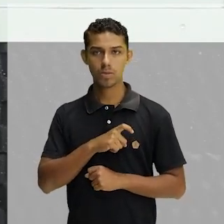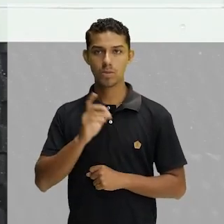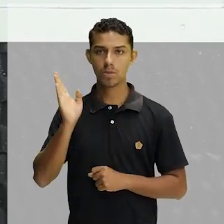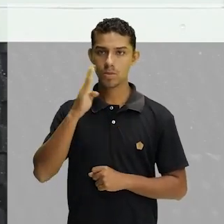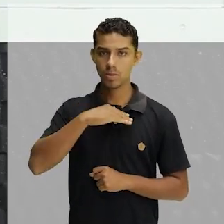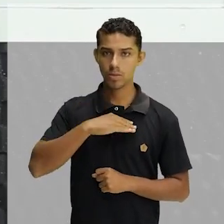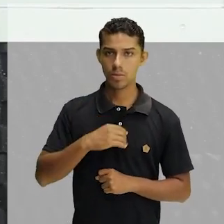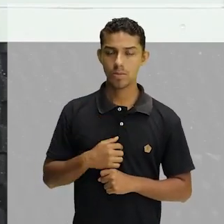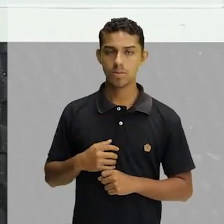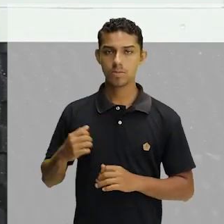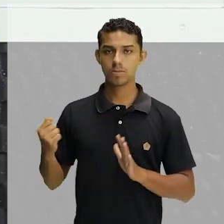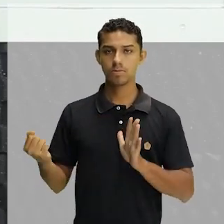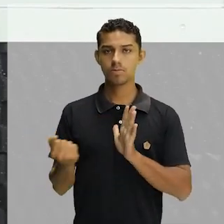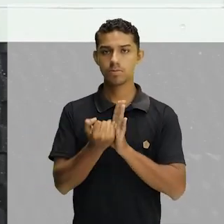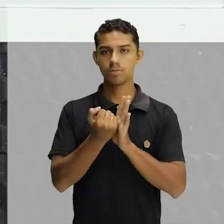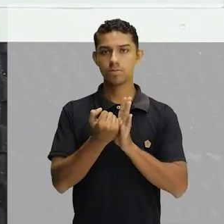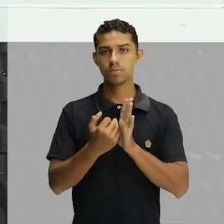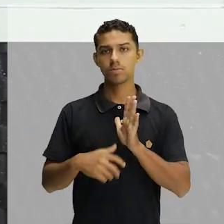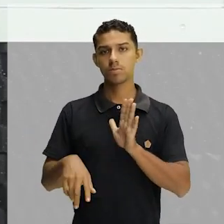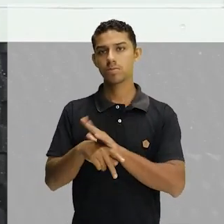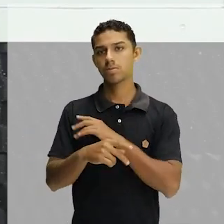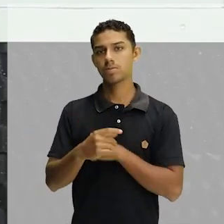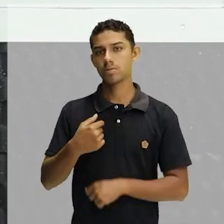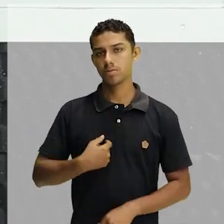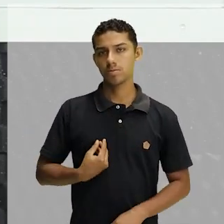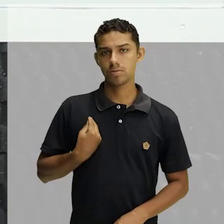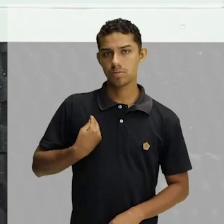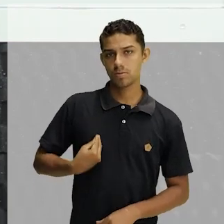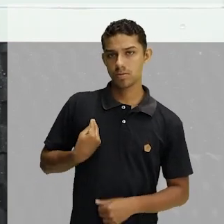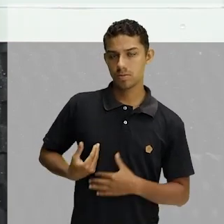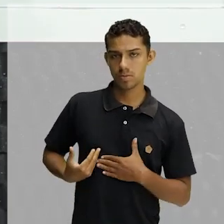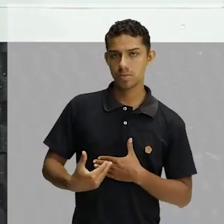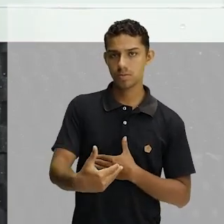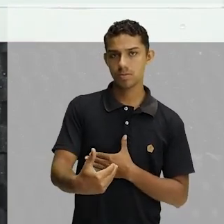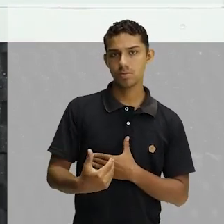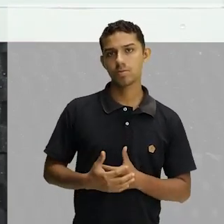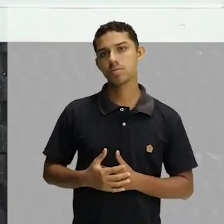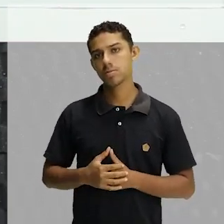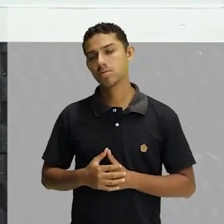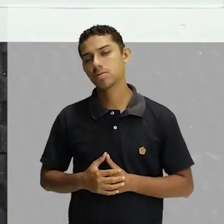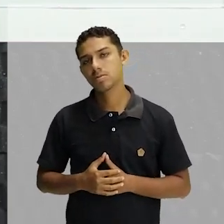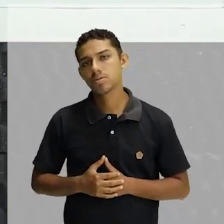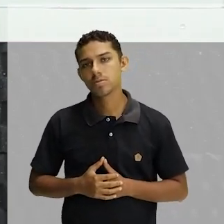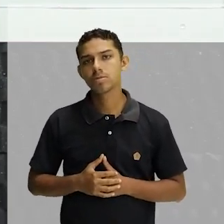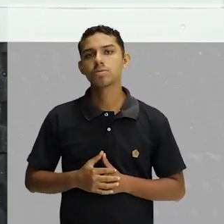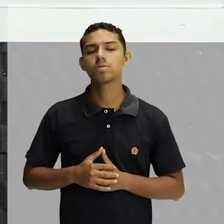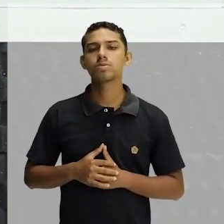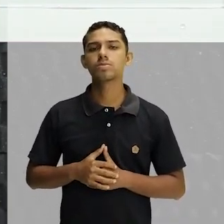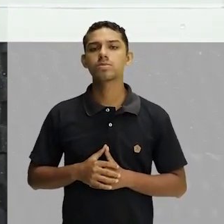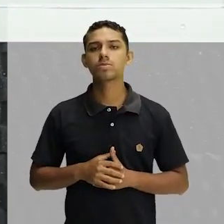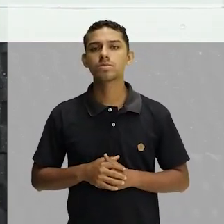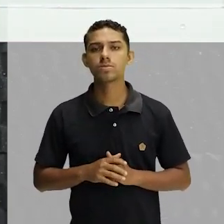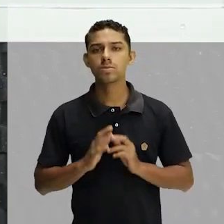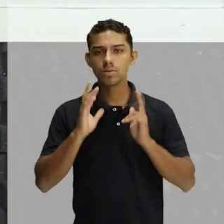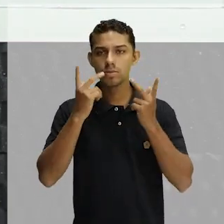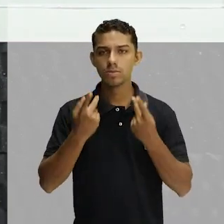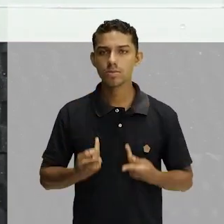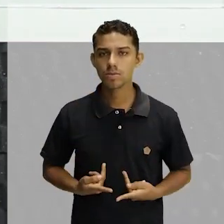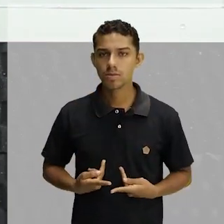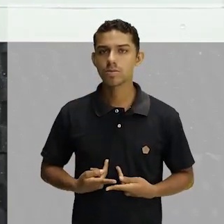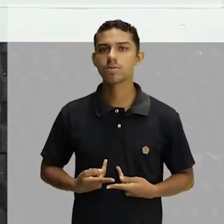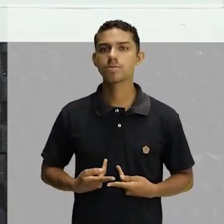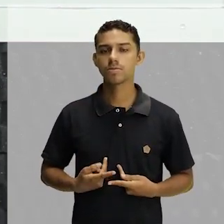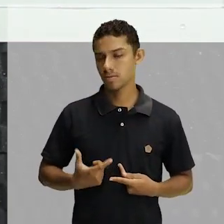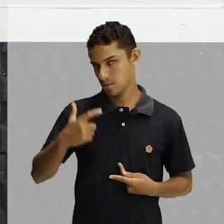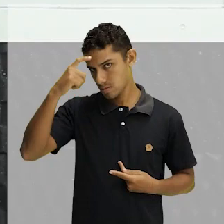uma marca do estado de natureza para o ser humano em Hobbes. E aí, este ser humano,